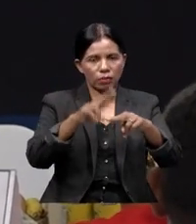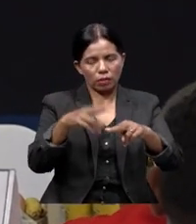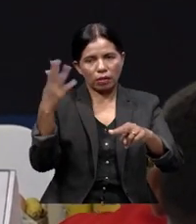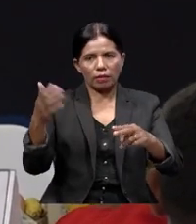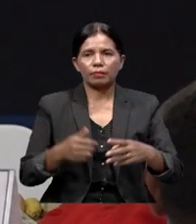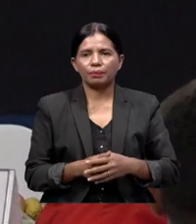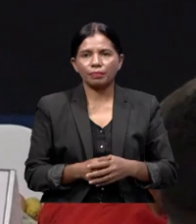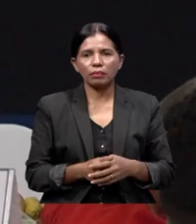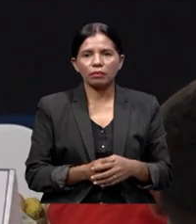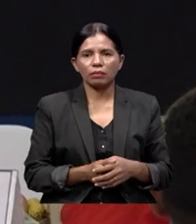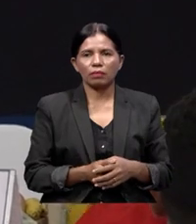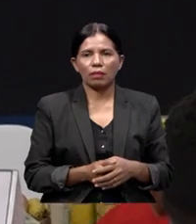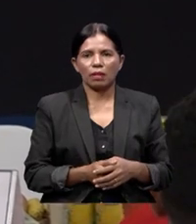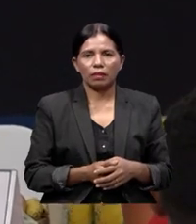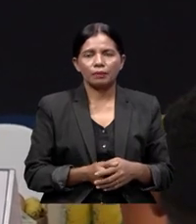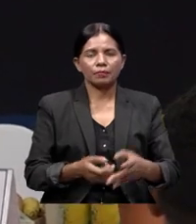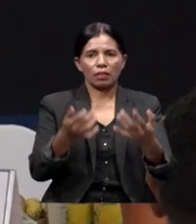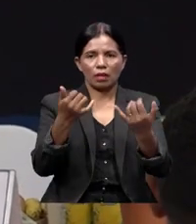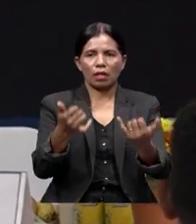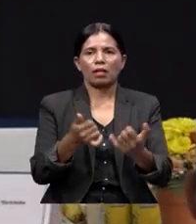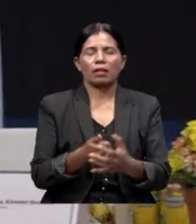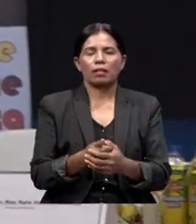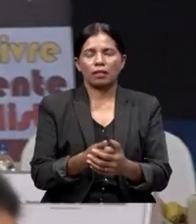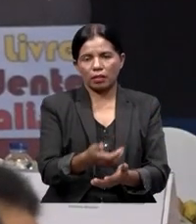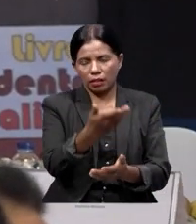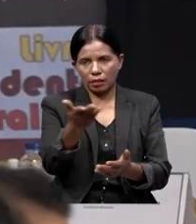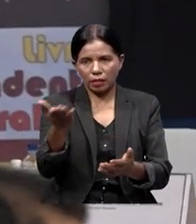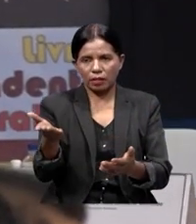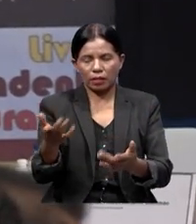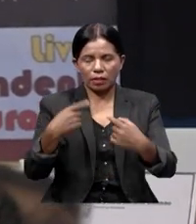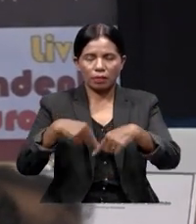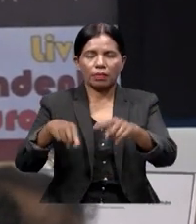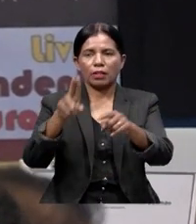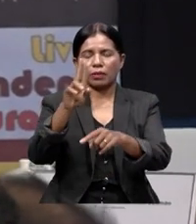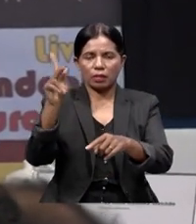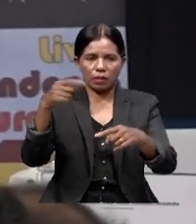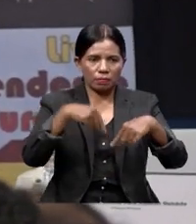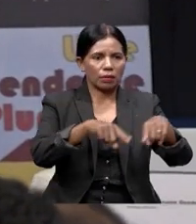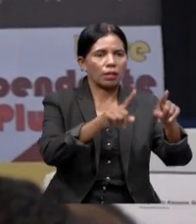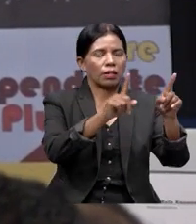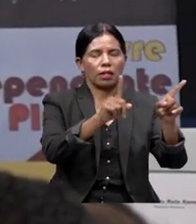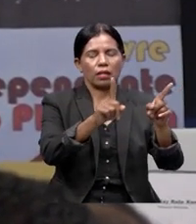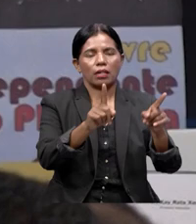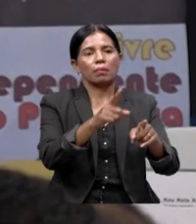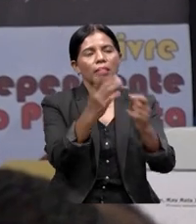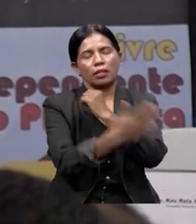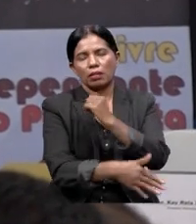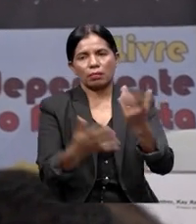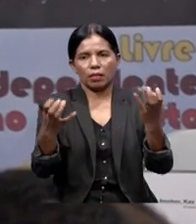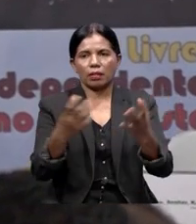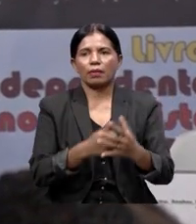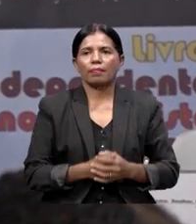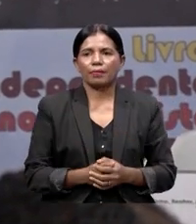a mão se no bar. E agora, imi, para Nova York, imi para no bar, imi para no bar, imi para no bar. Olha,